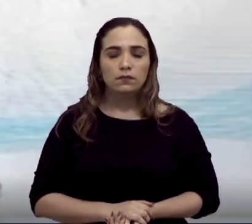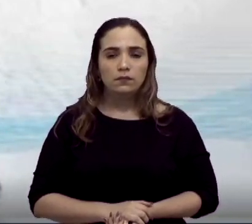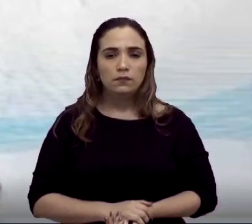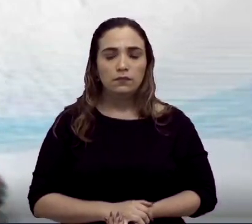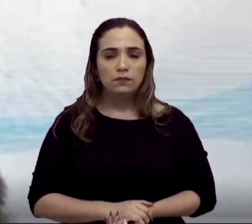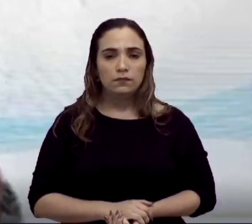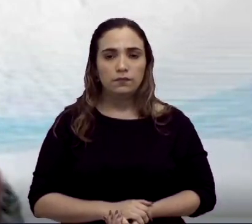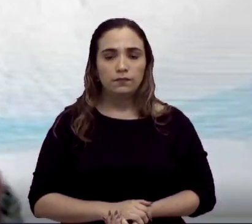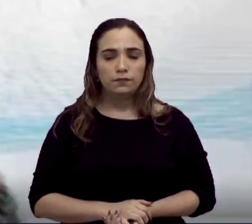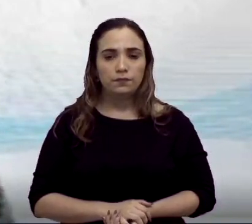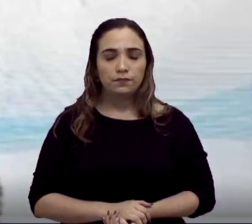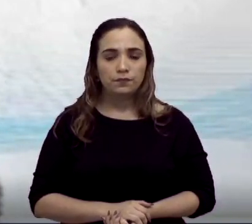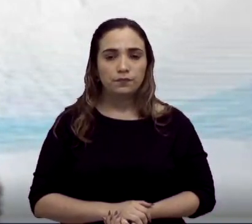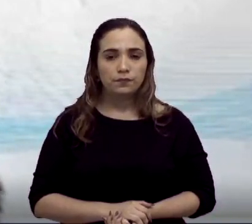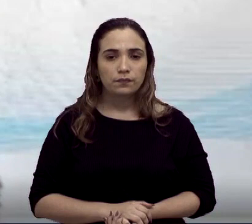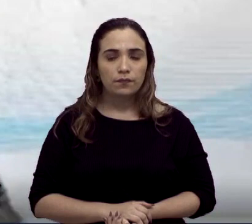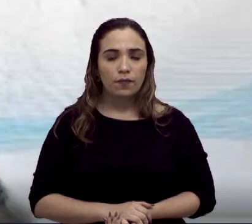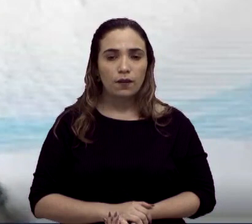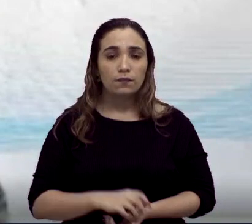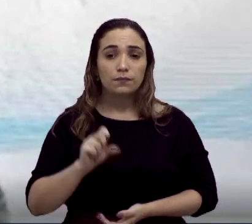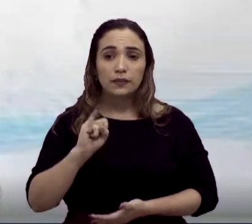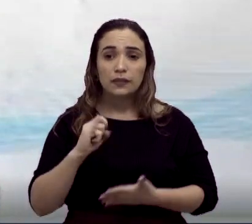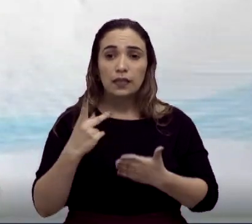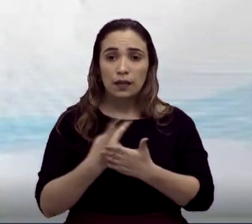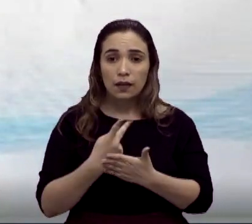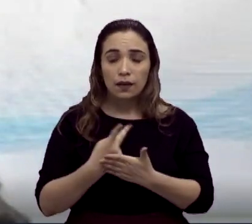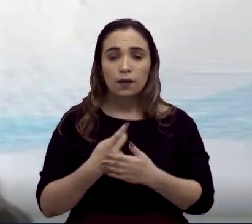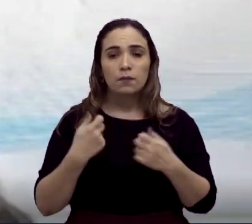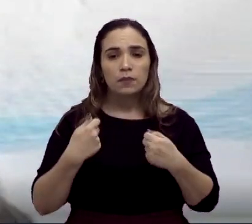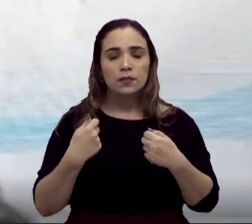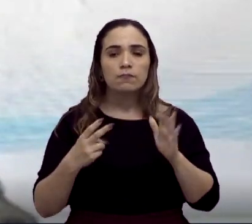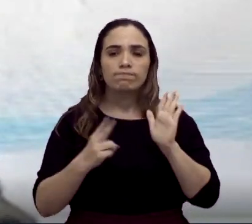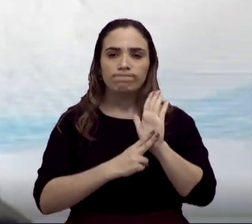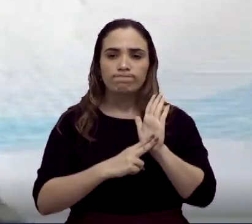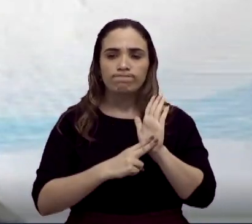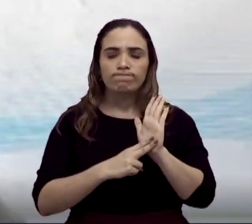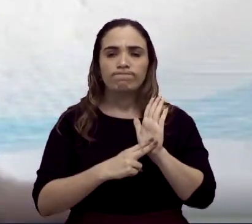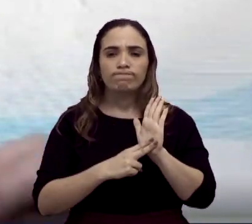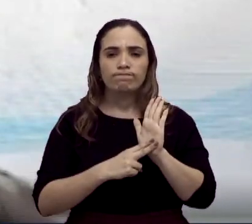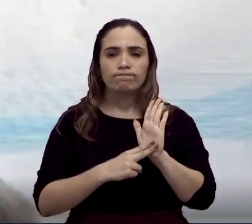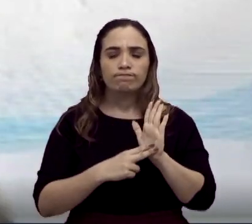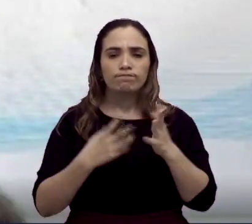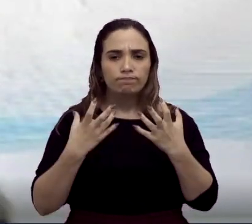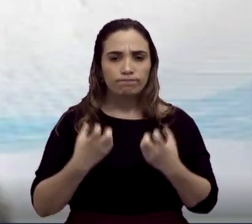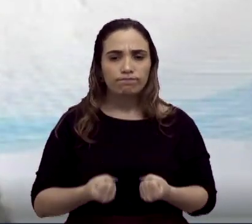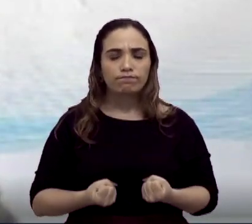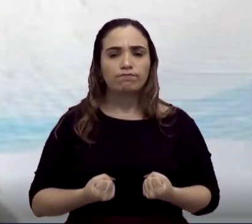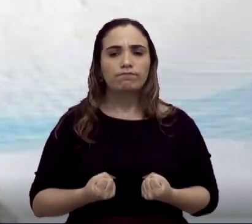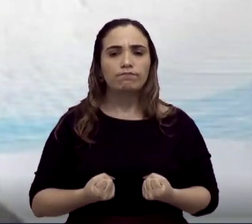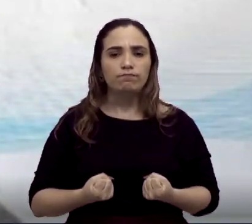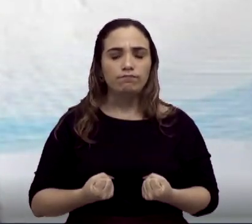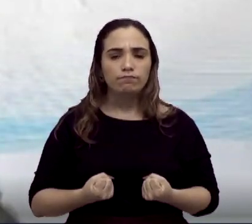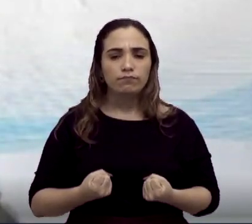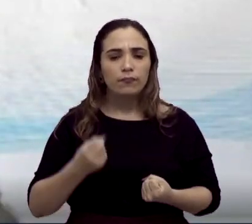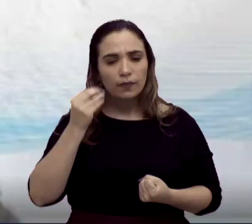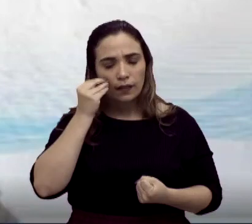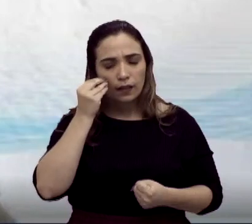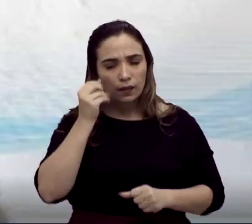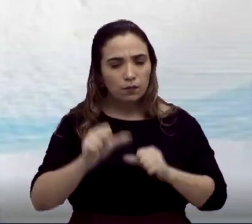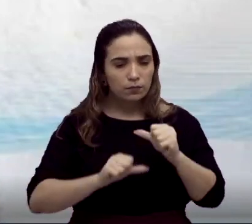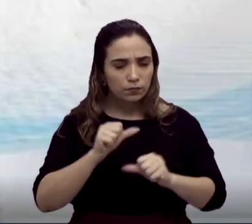Então, assim, se errar, reconhece, cara, não tem problema nenhum. Se a gente reconhecer o erro e tentar